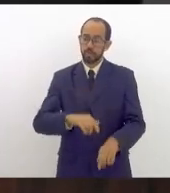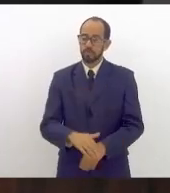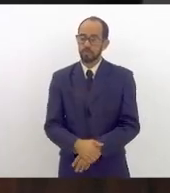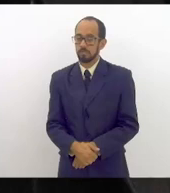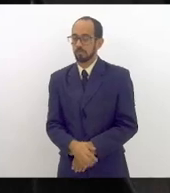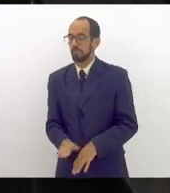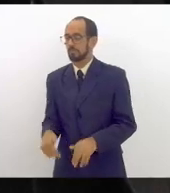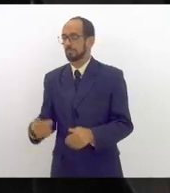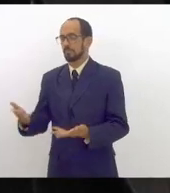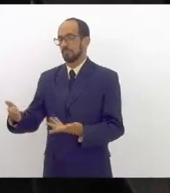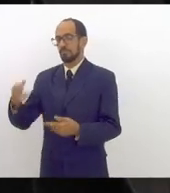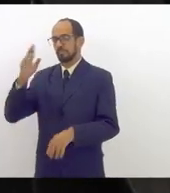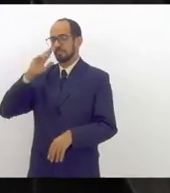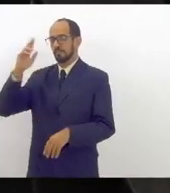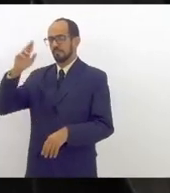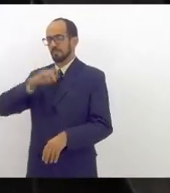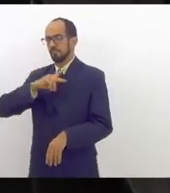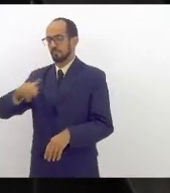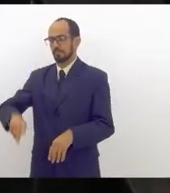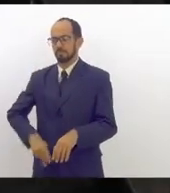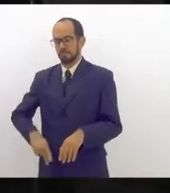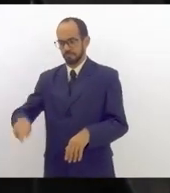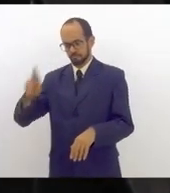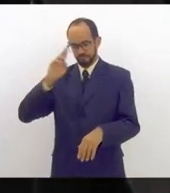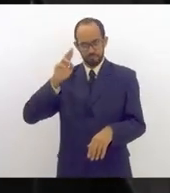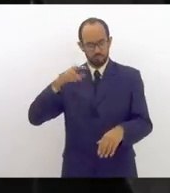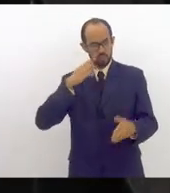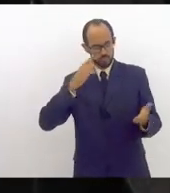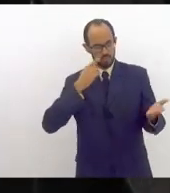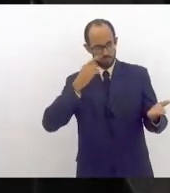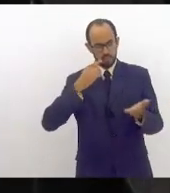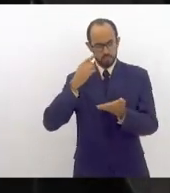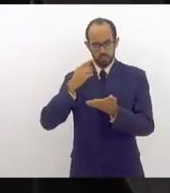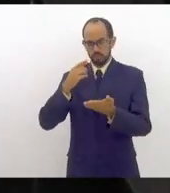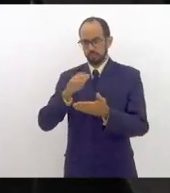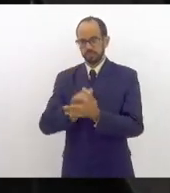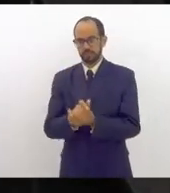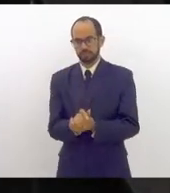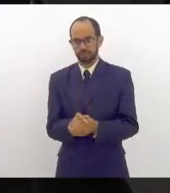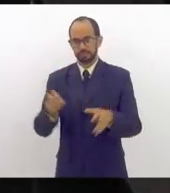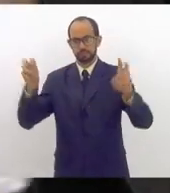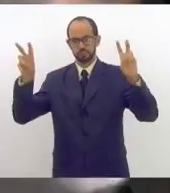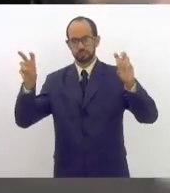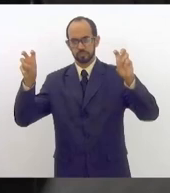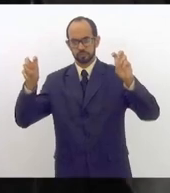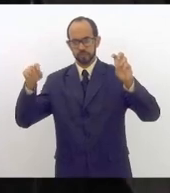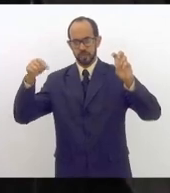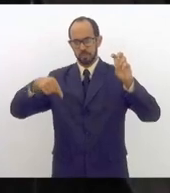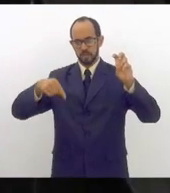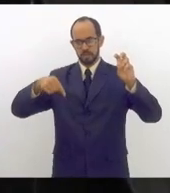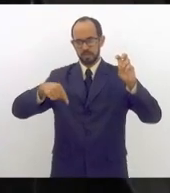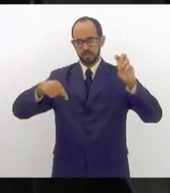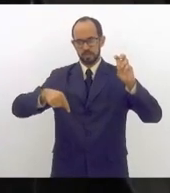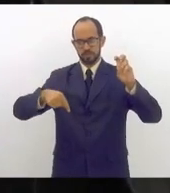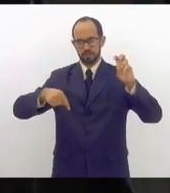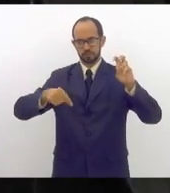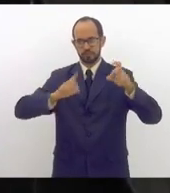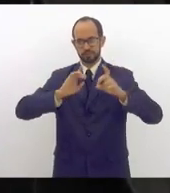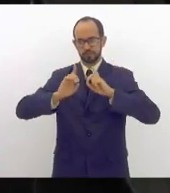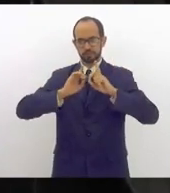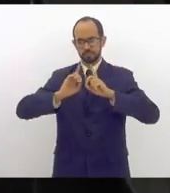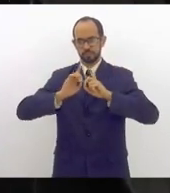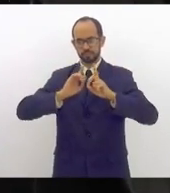Senhor presidente, senhoras deputadas, senhores deputados, tema que trago aqui em